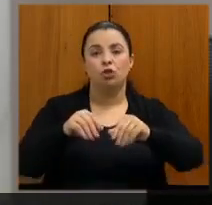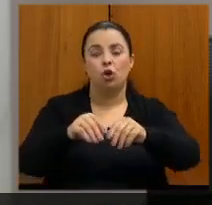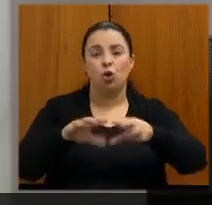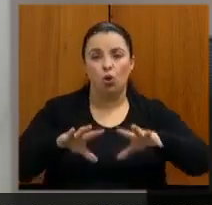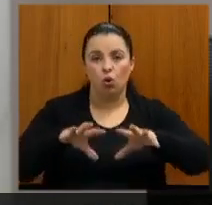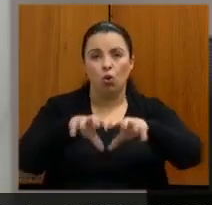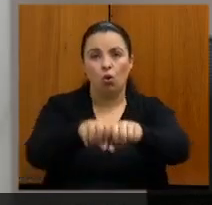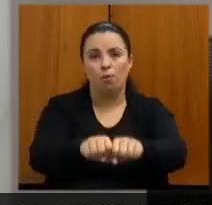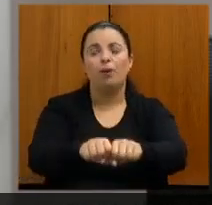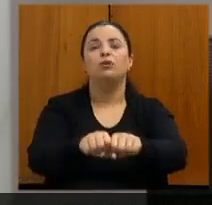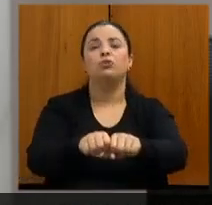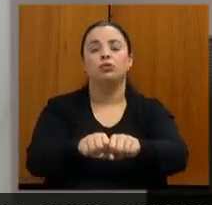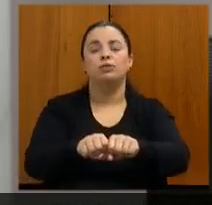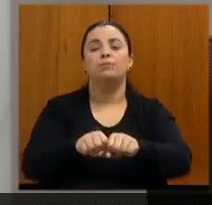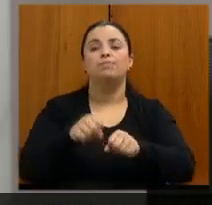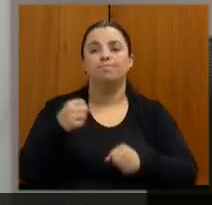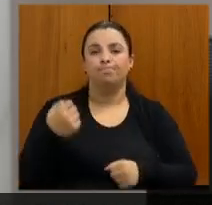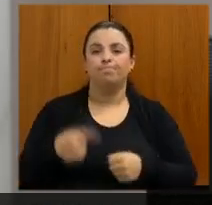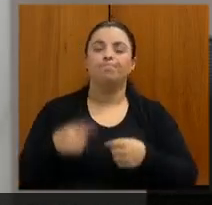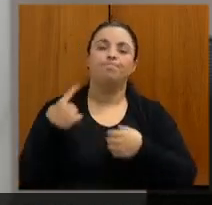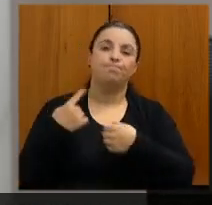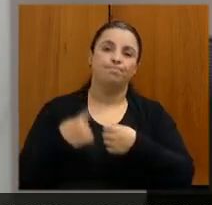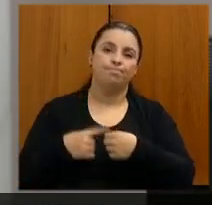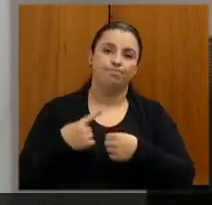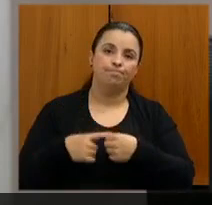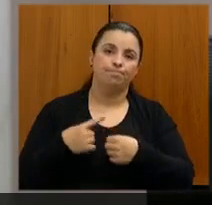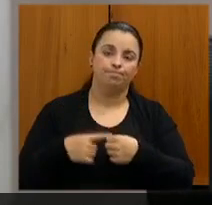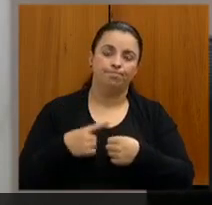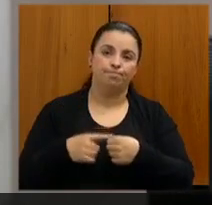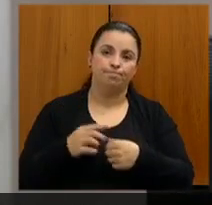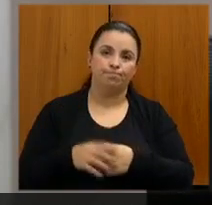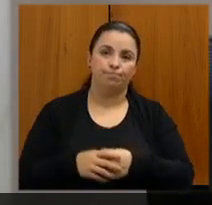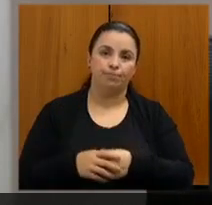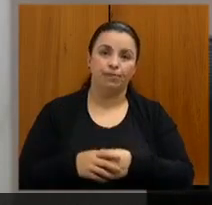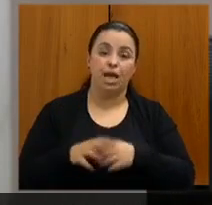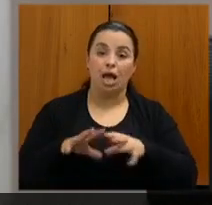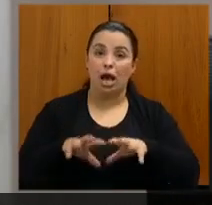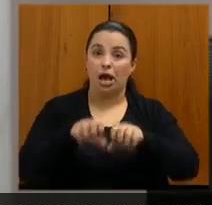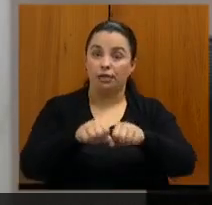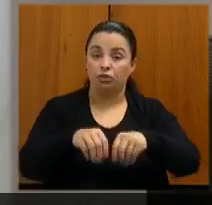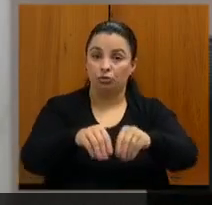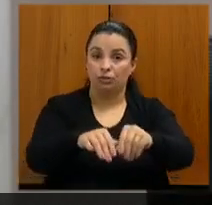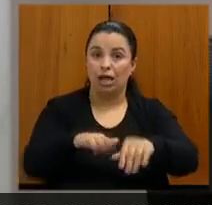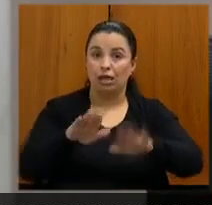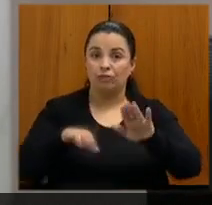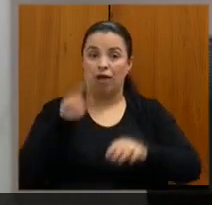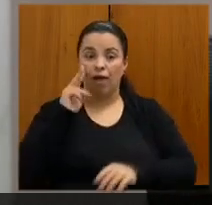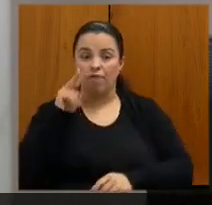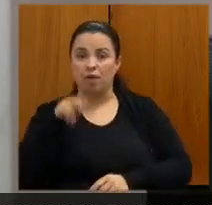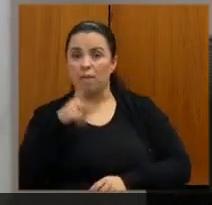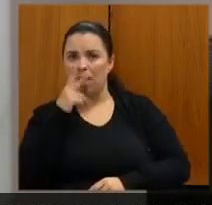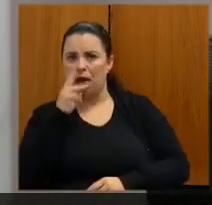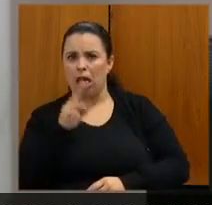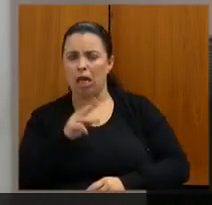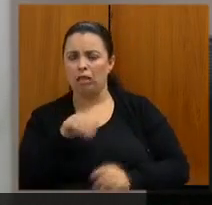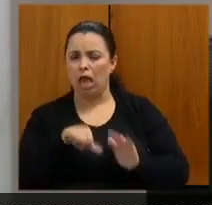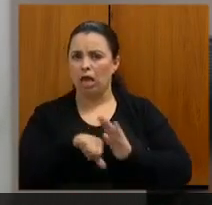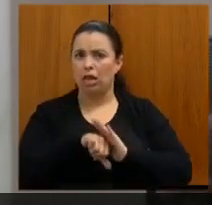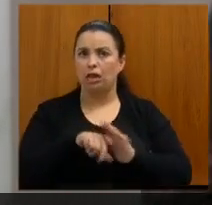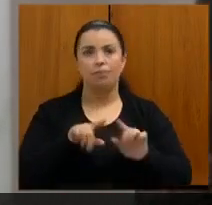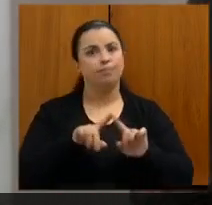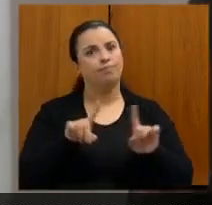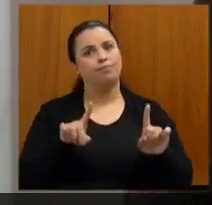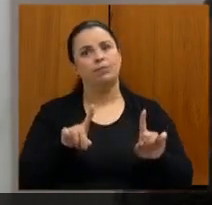que historicamente são criminalizados se não fosse em ações A nossa condição nas